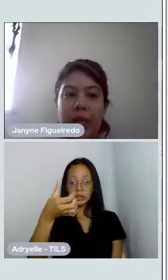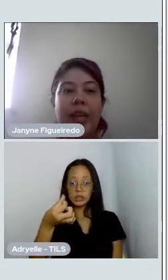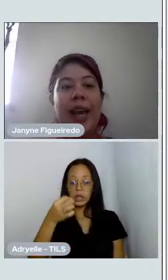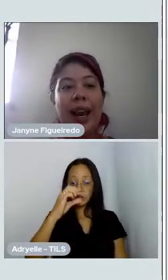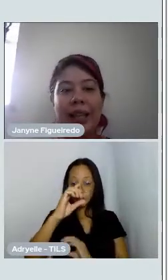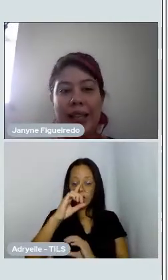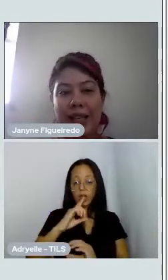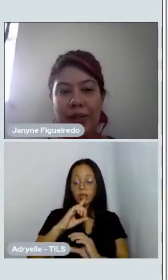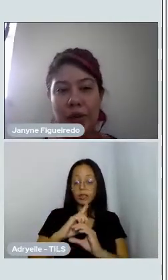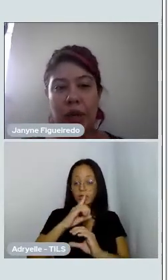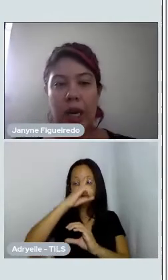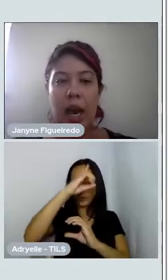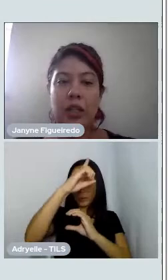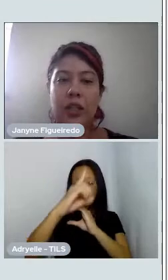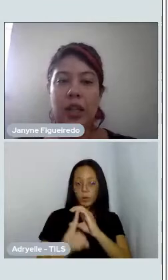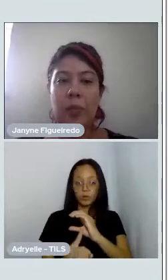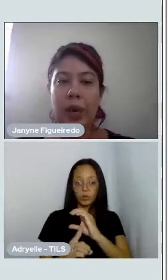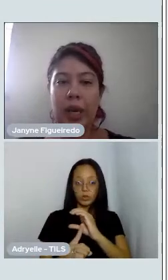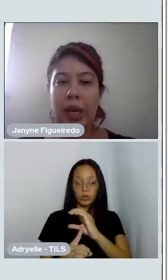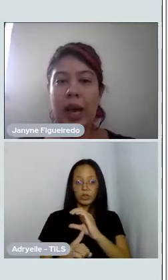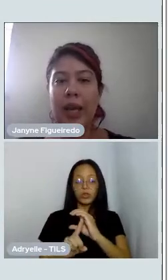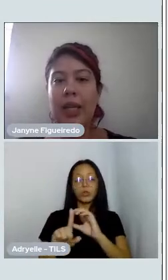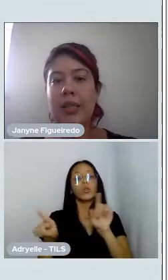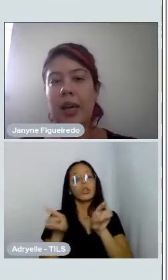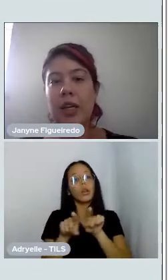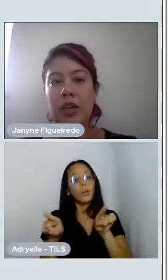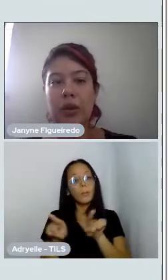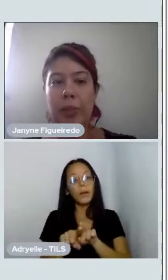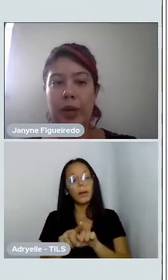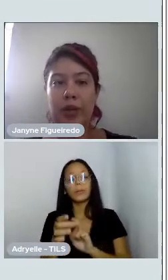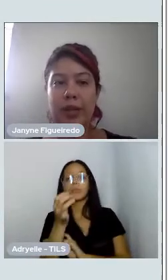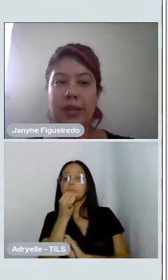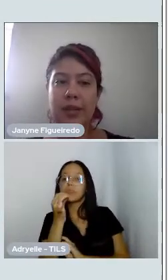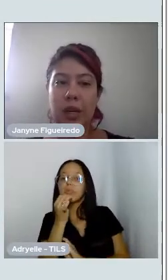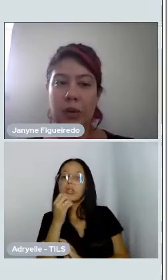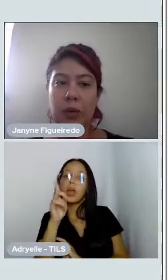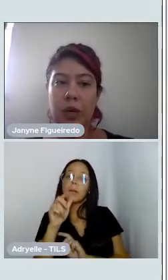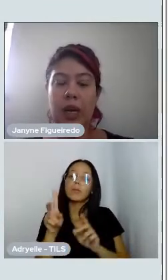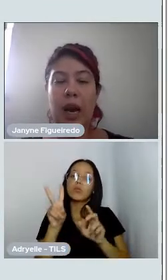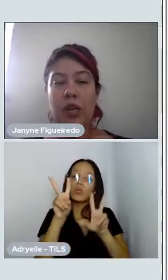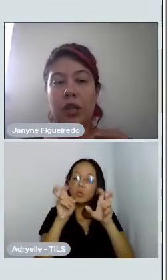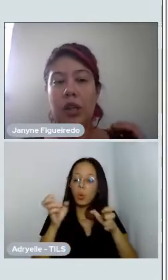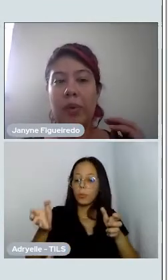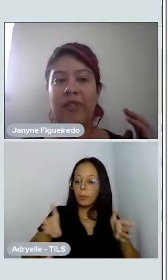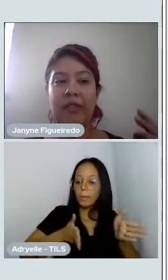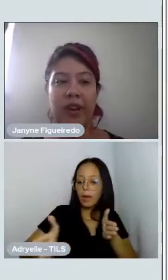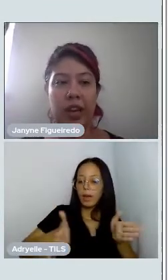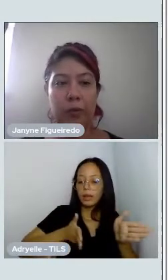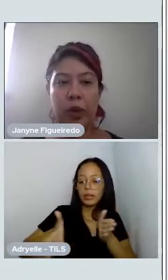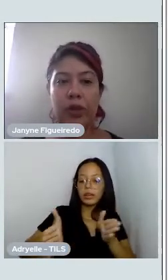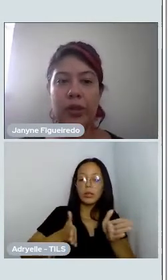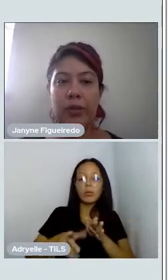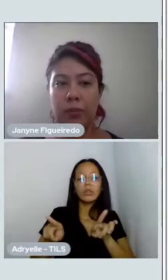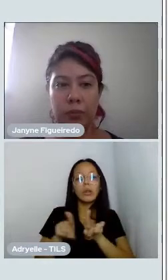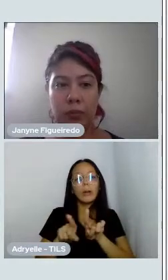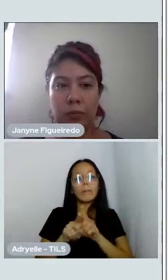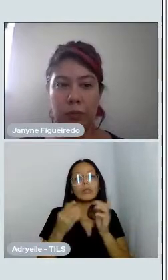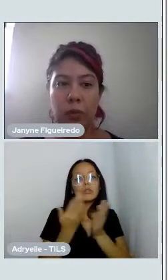Cristo. Que além disso, a gente também, além dessa questão da periodização, a gente também vai ver